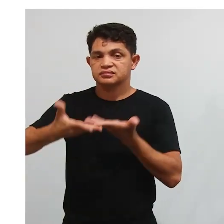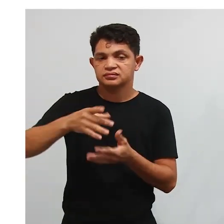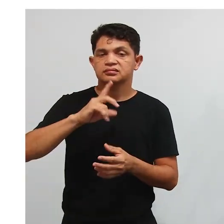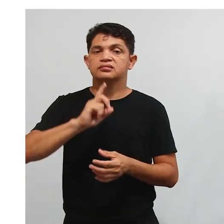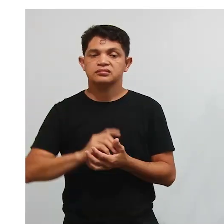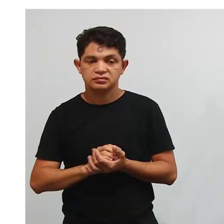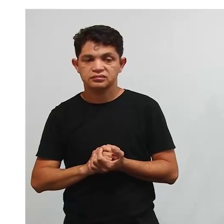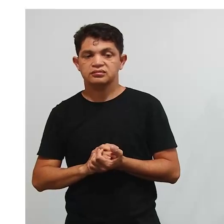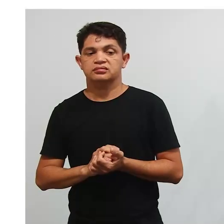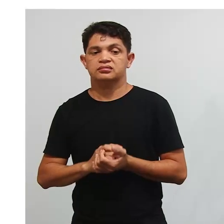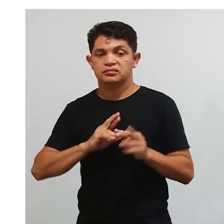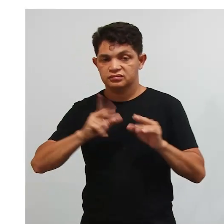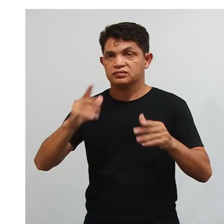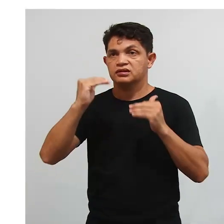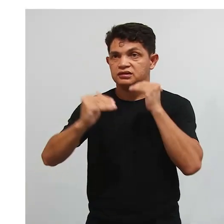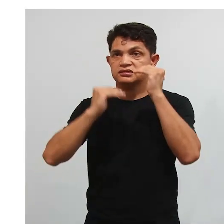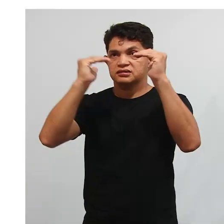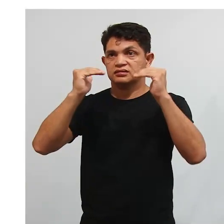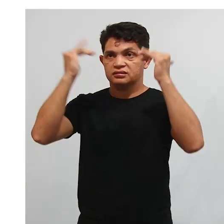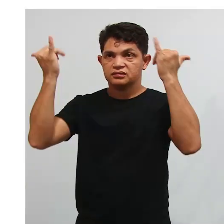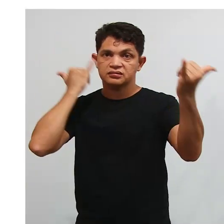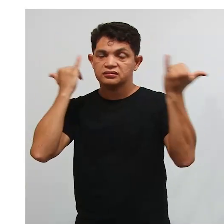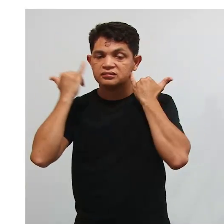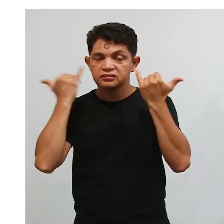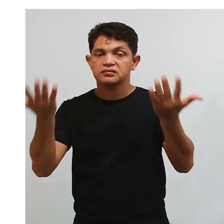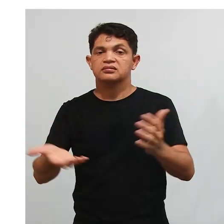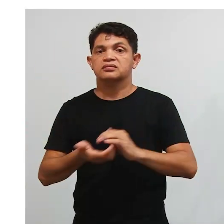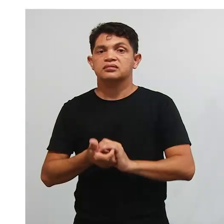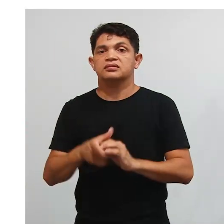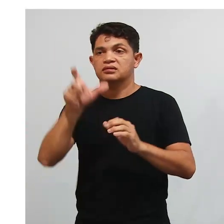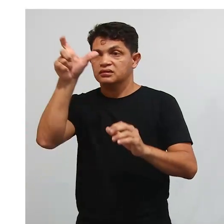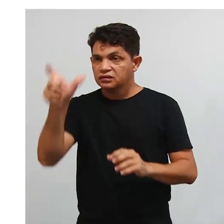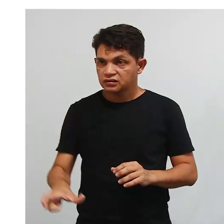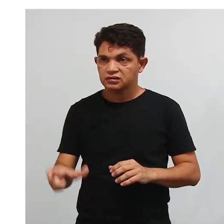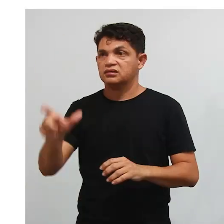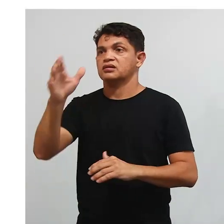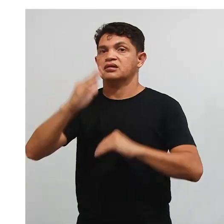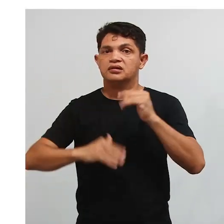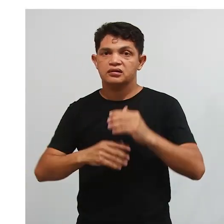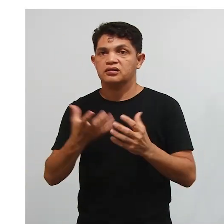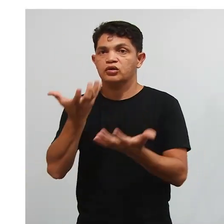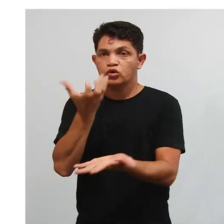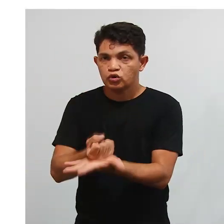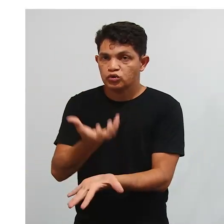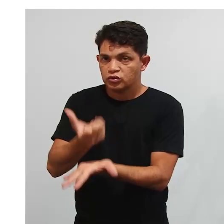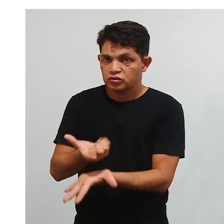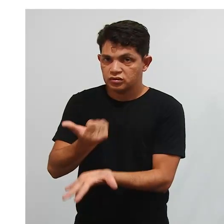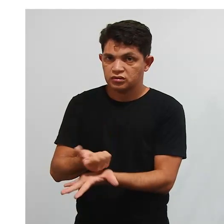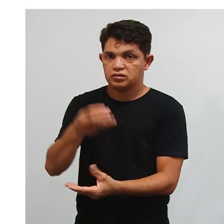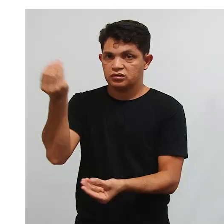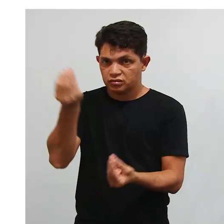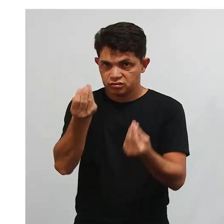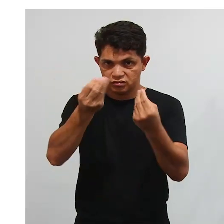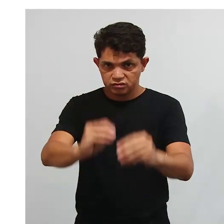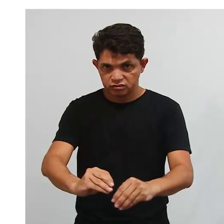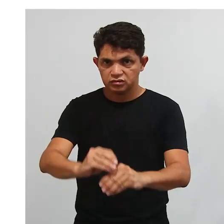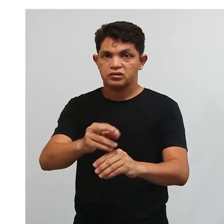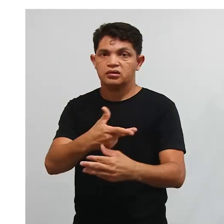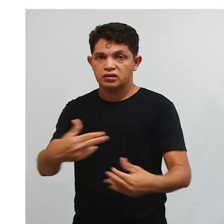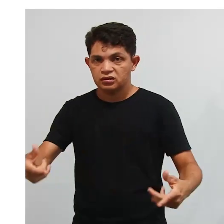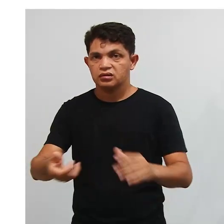descritivas e são por levantamento comportamento do Consumidor então eh a